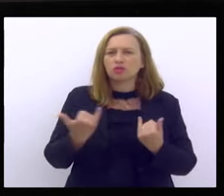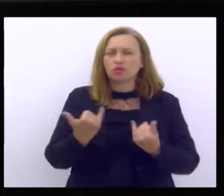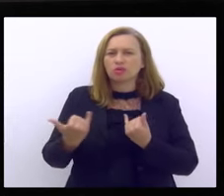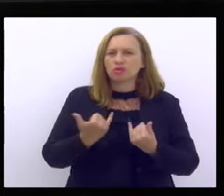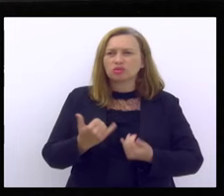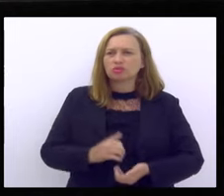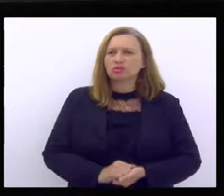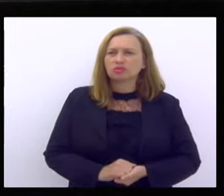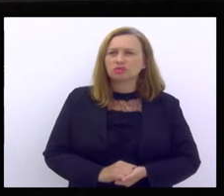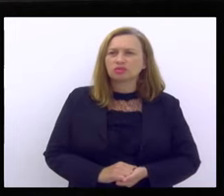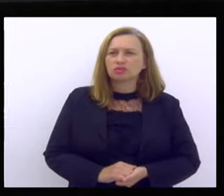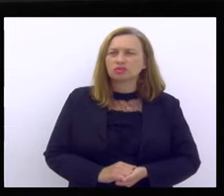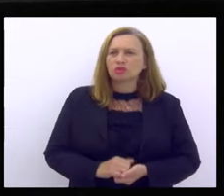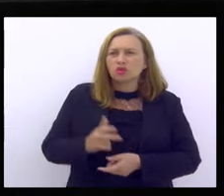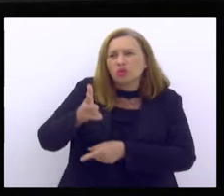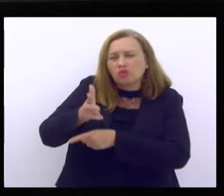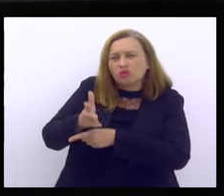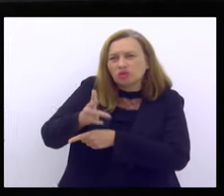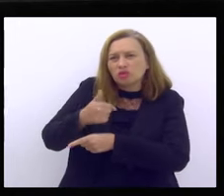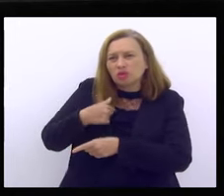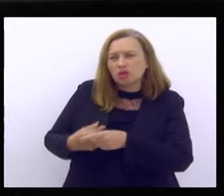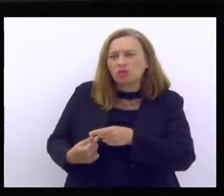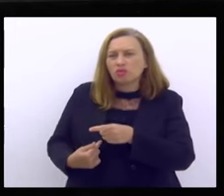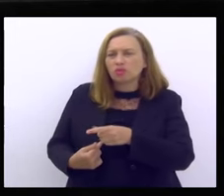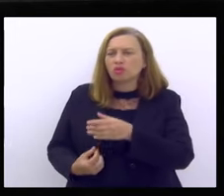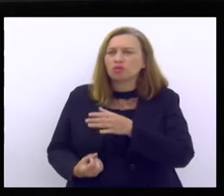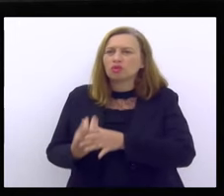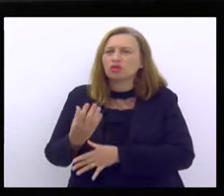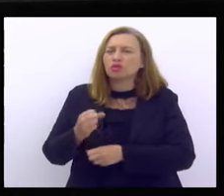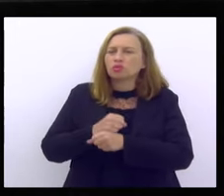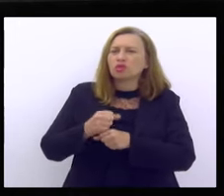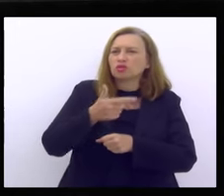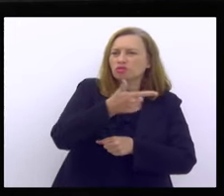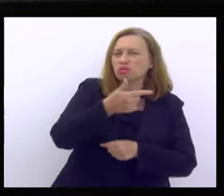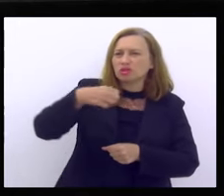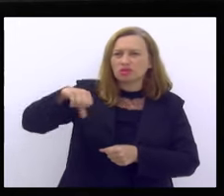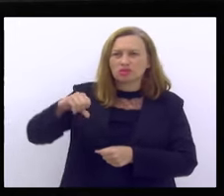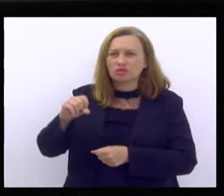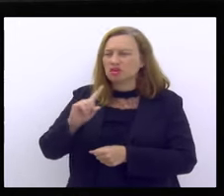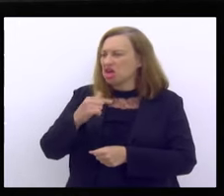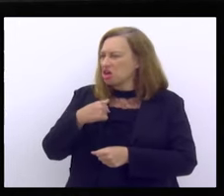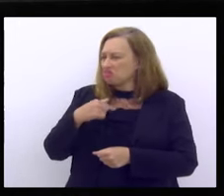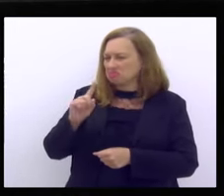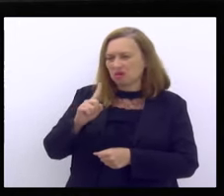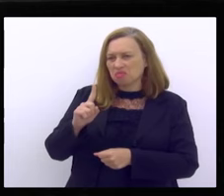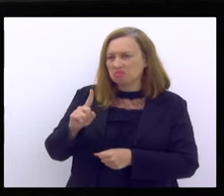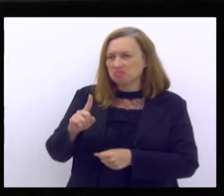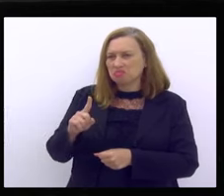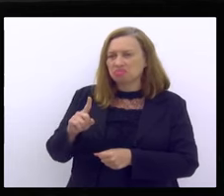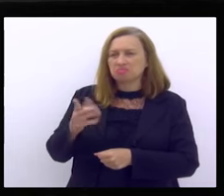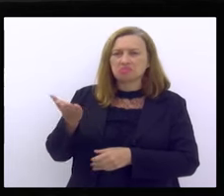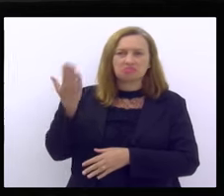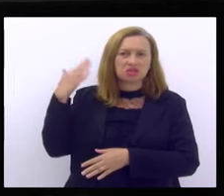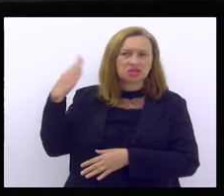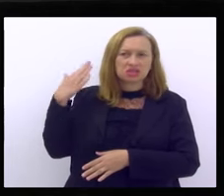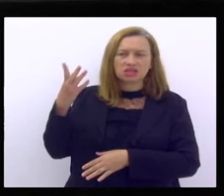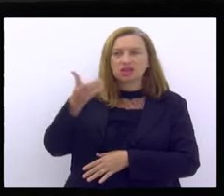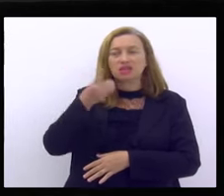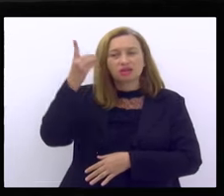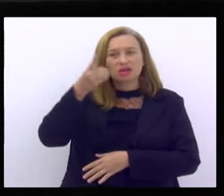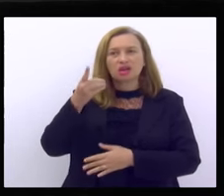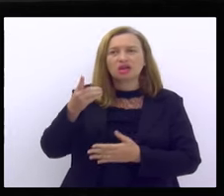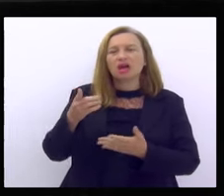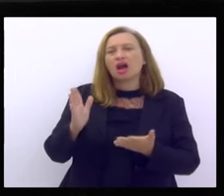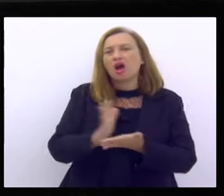informações sobre um vídeo que eu fiz no ano de 2019, quando eu não era parlamentar, sobre a situação de alguns CIEPs